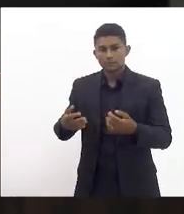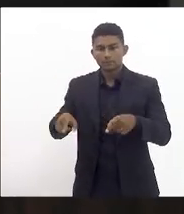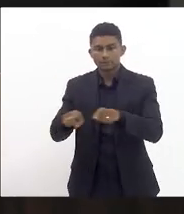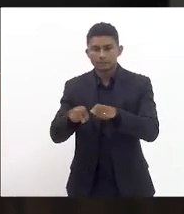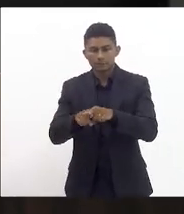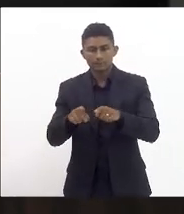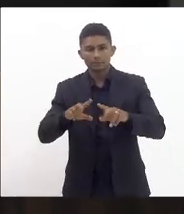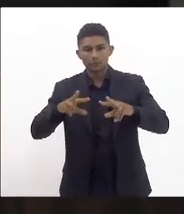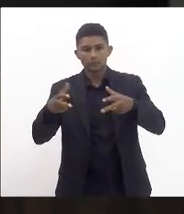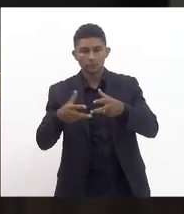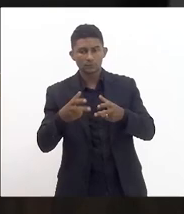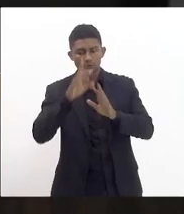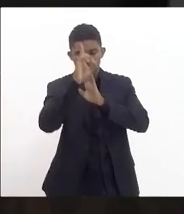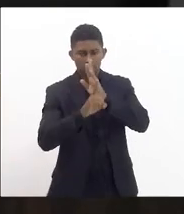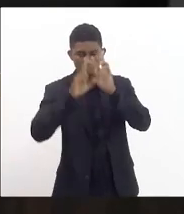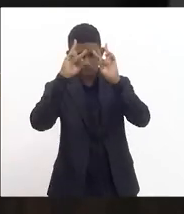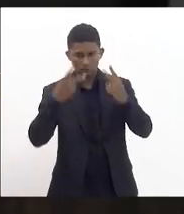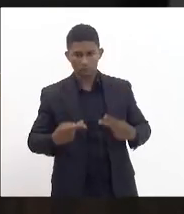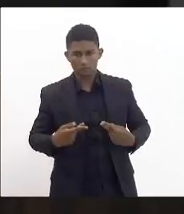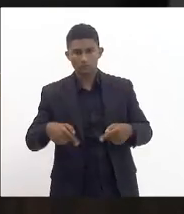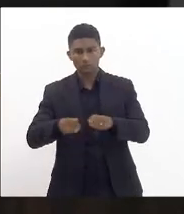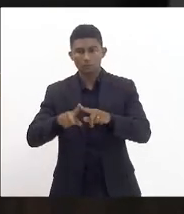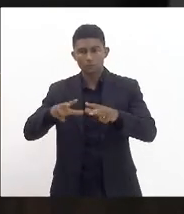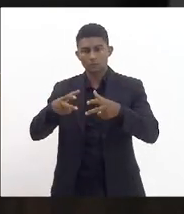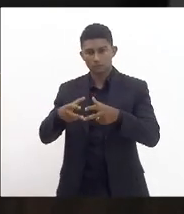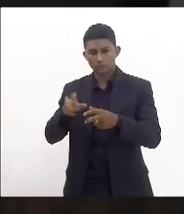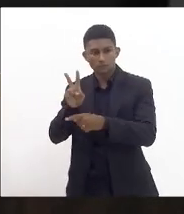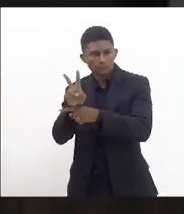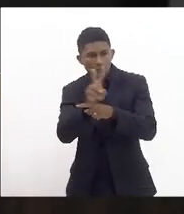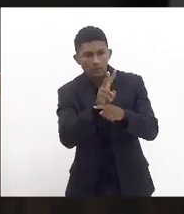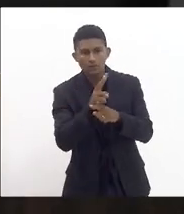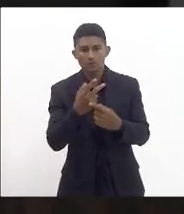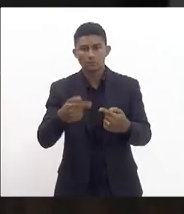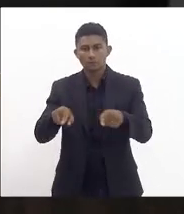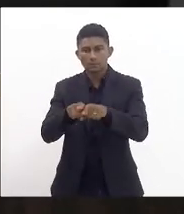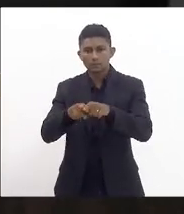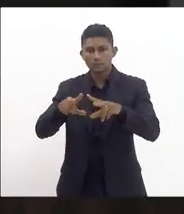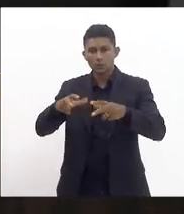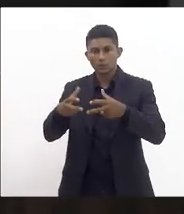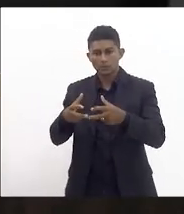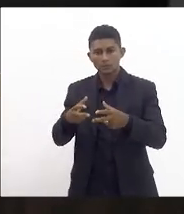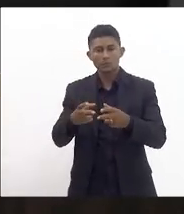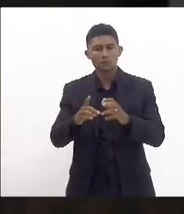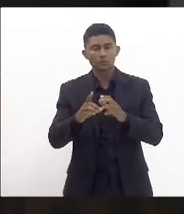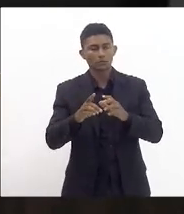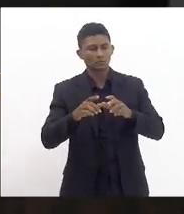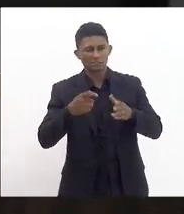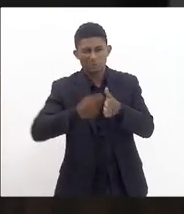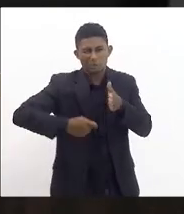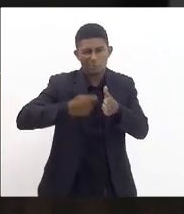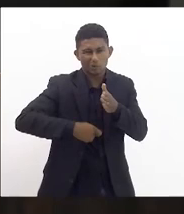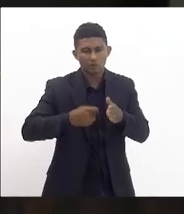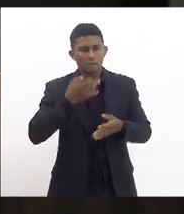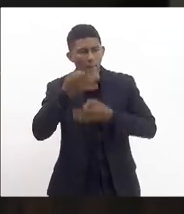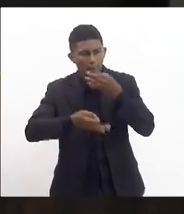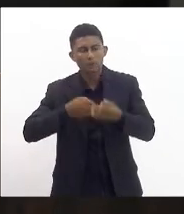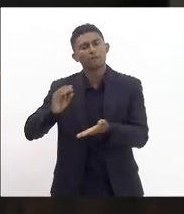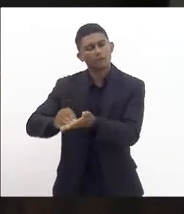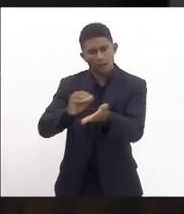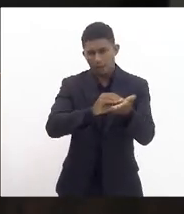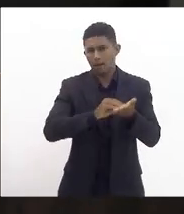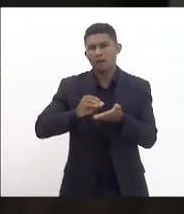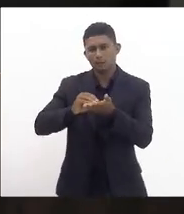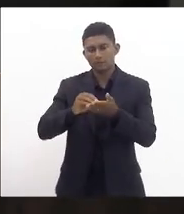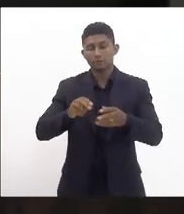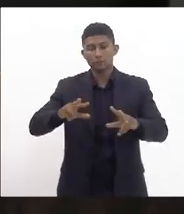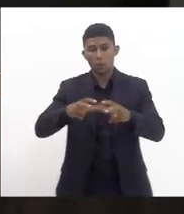e Cidadania, Tributação, Controle da Arrecadação, Fiscalização dos Tributos Estaduais e de Orçamento. Pela Comissão de